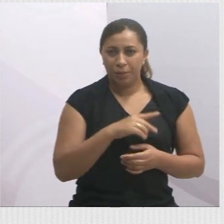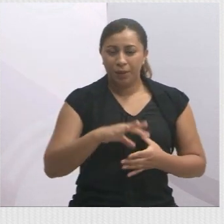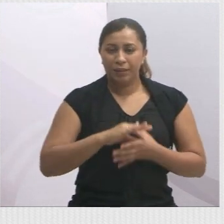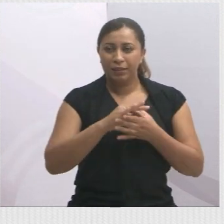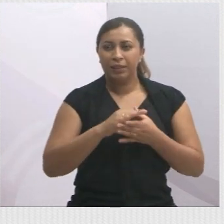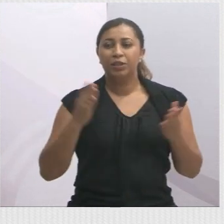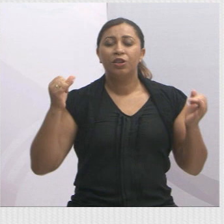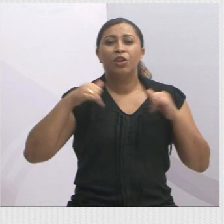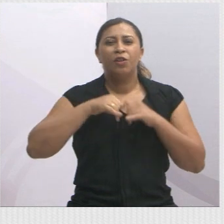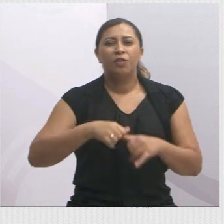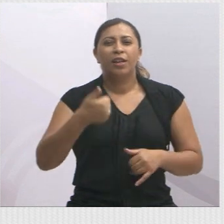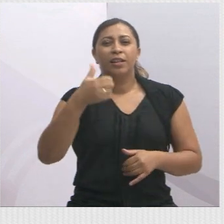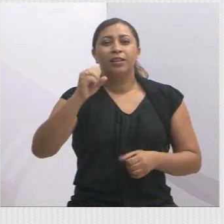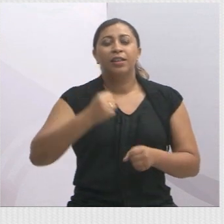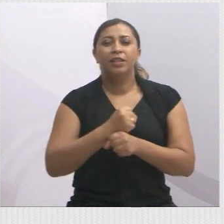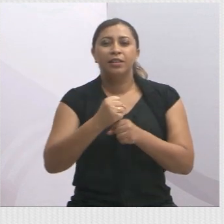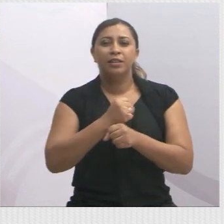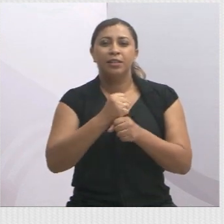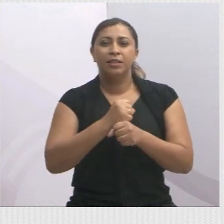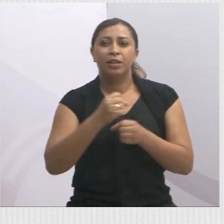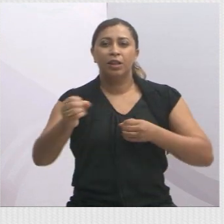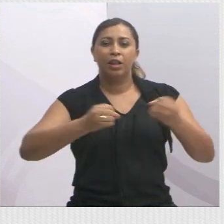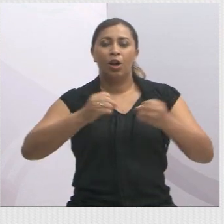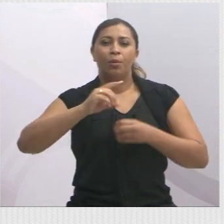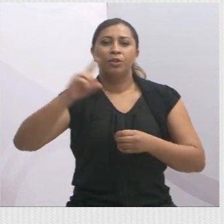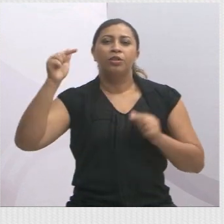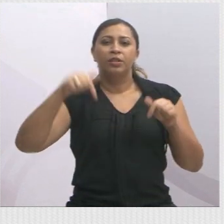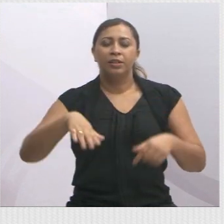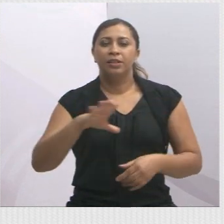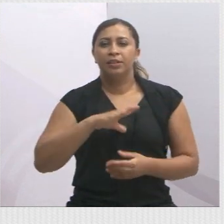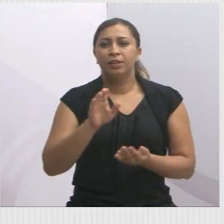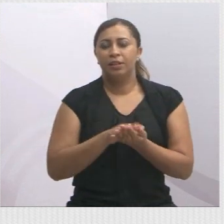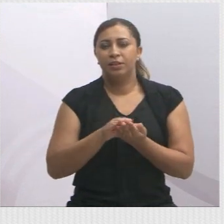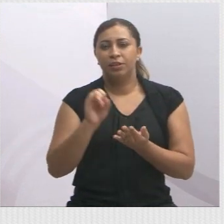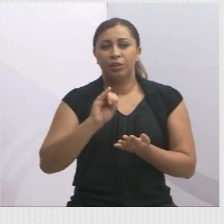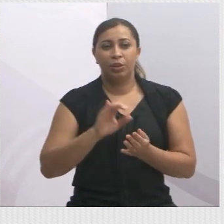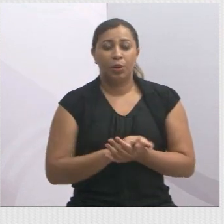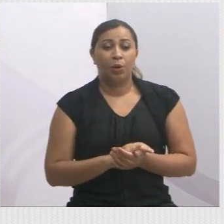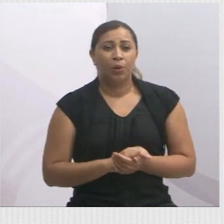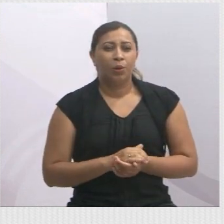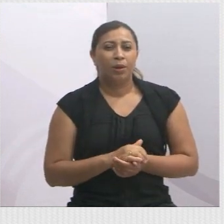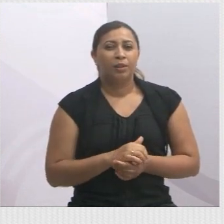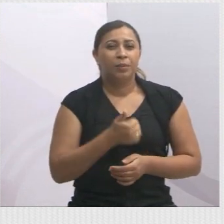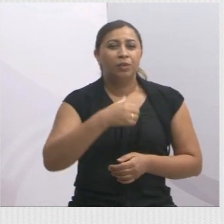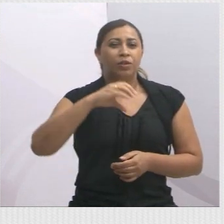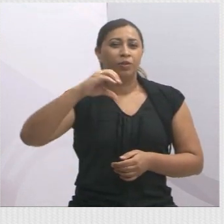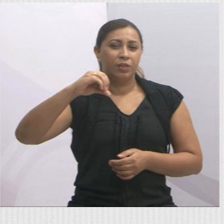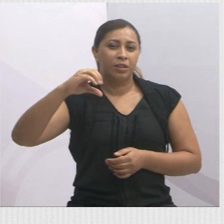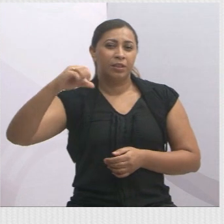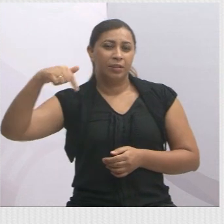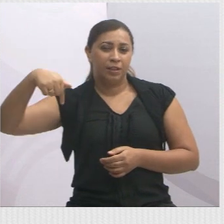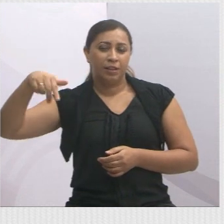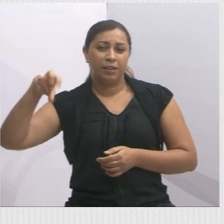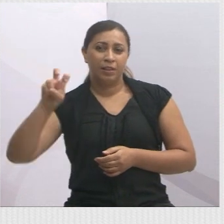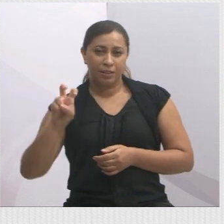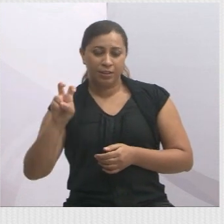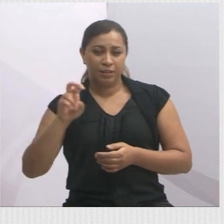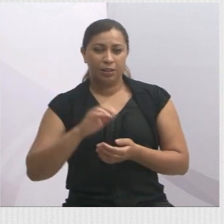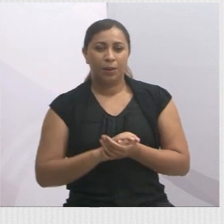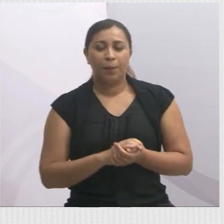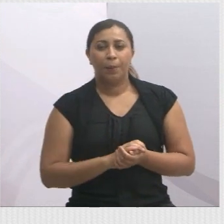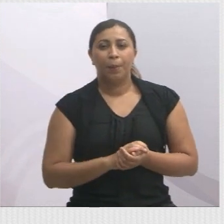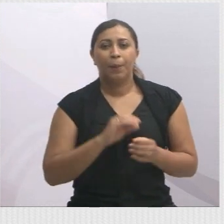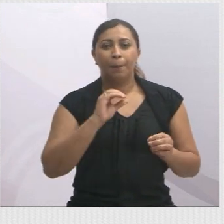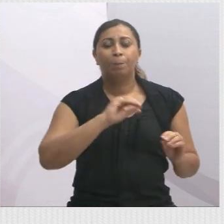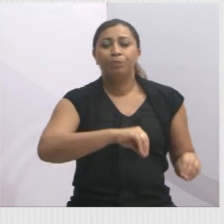permanece por 10 anos à frente da obra de Deus nesta cidade, quando no ano de 1975 é